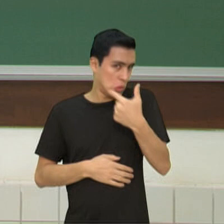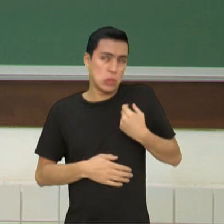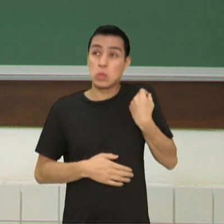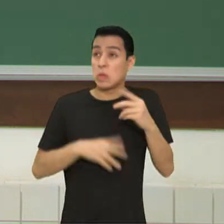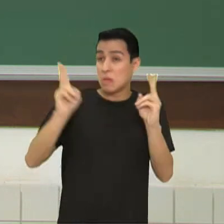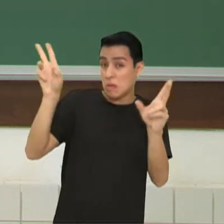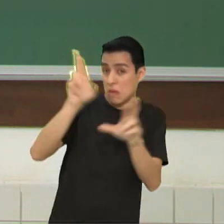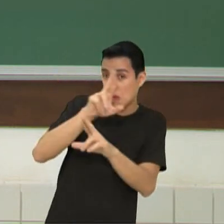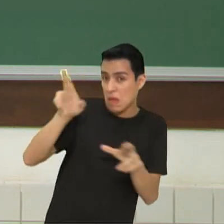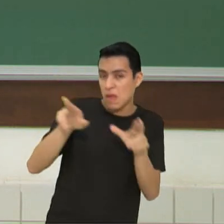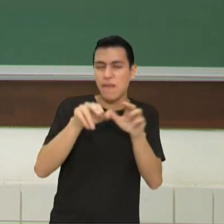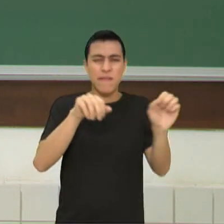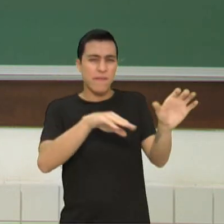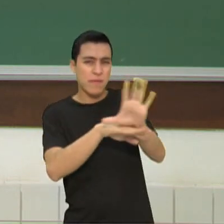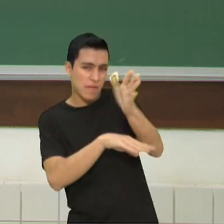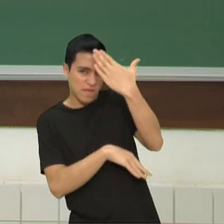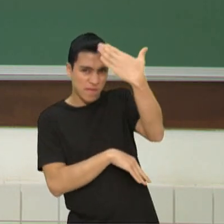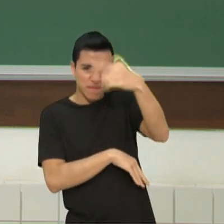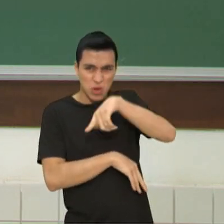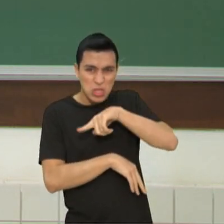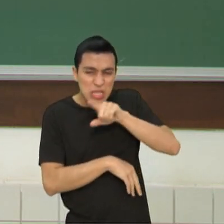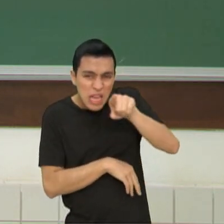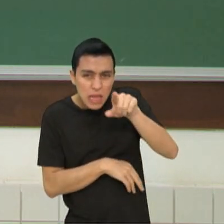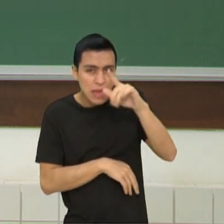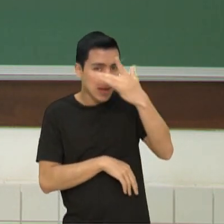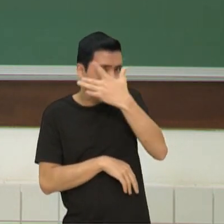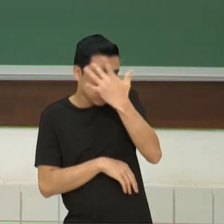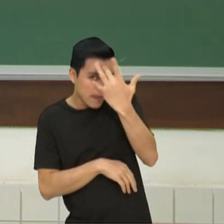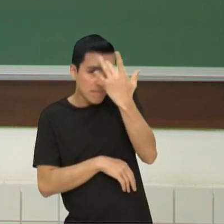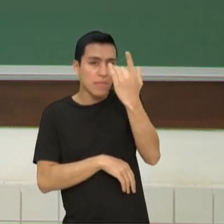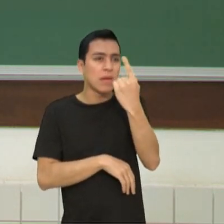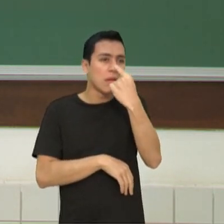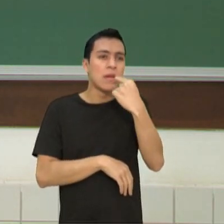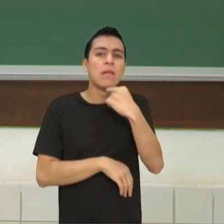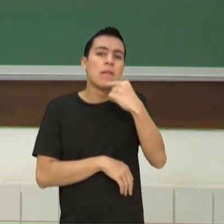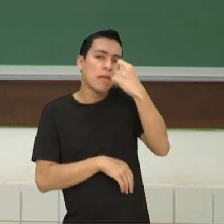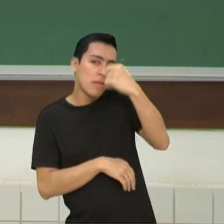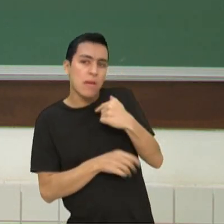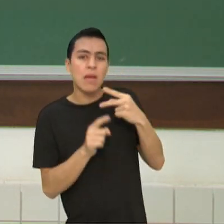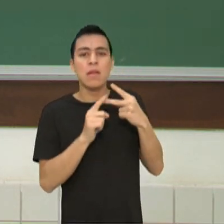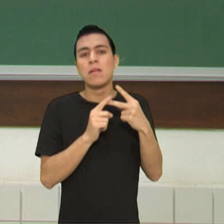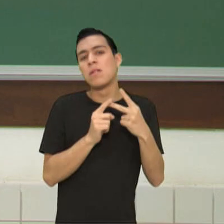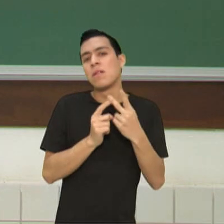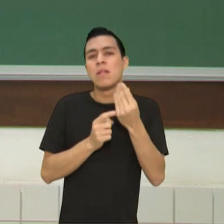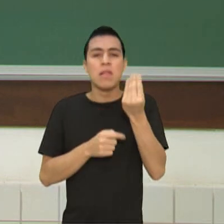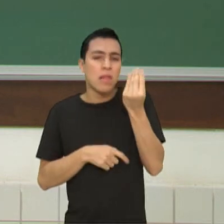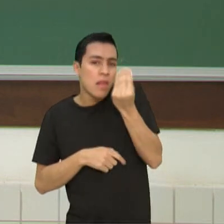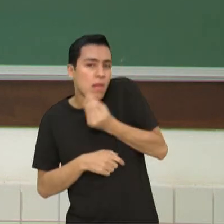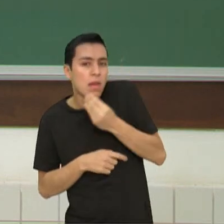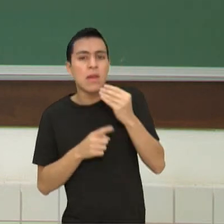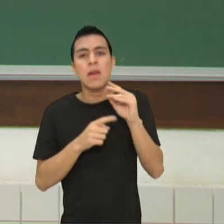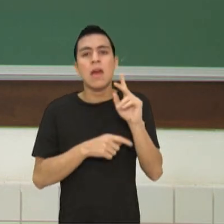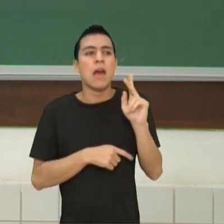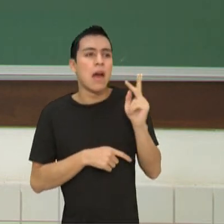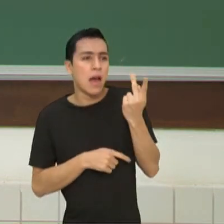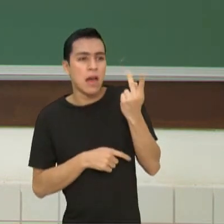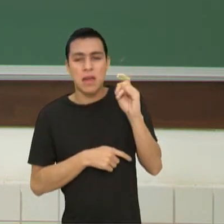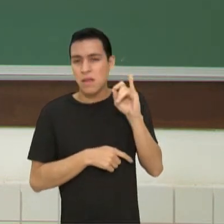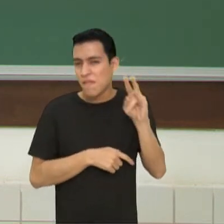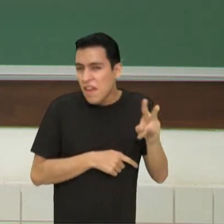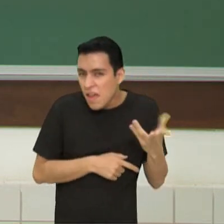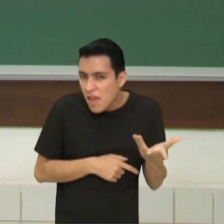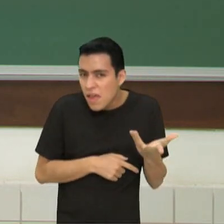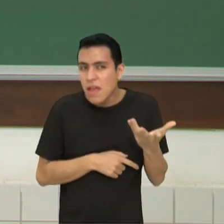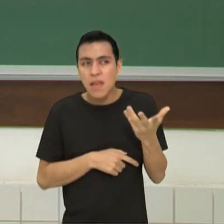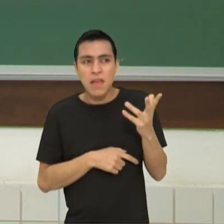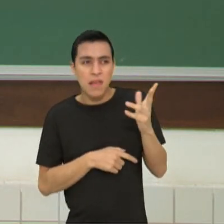Os filmes de grande circulação, os personagens estão gripados, estão resfriados, HIV,